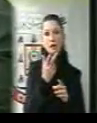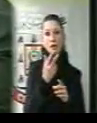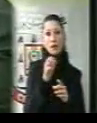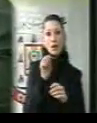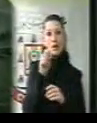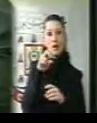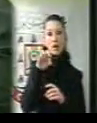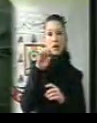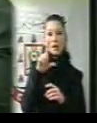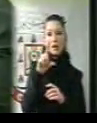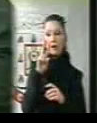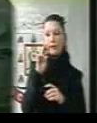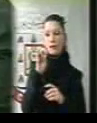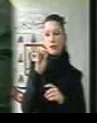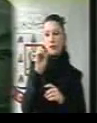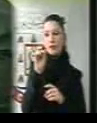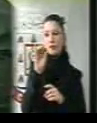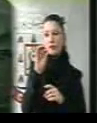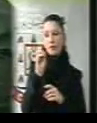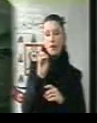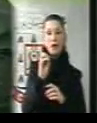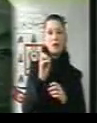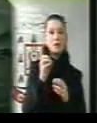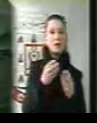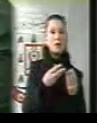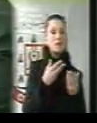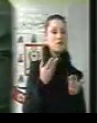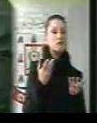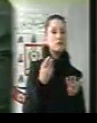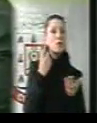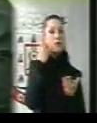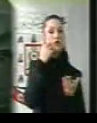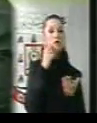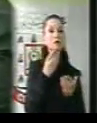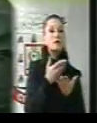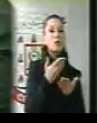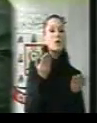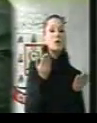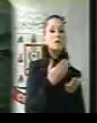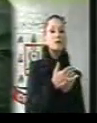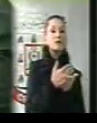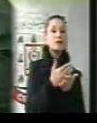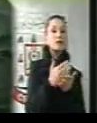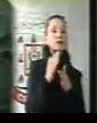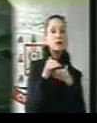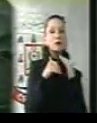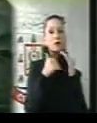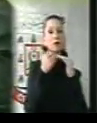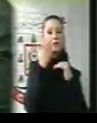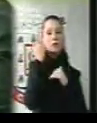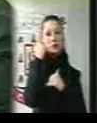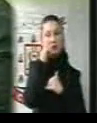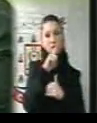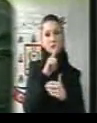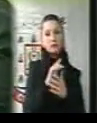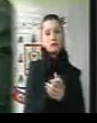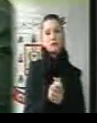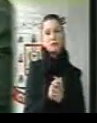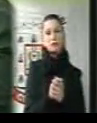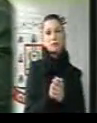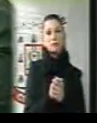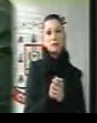anel viário. E quando recomeça as obras na via rápida e no anel viário? E na via